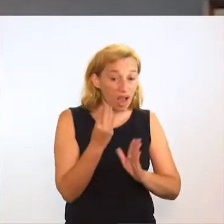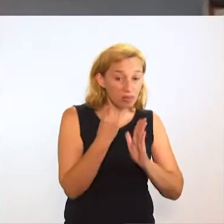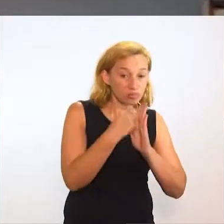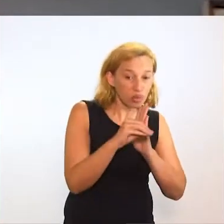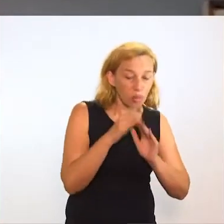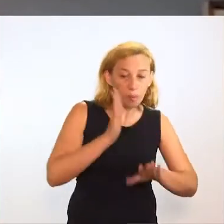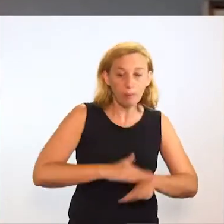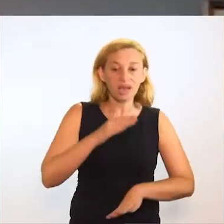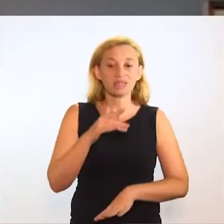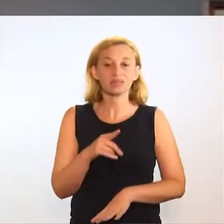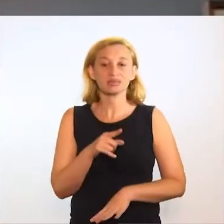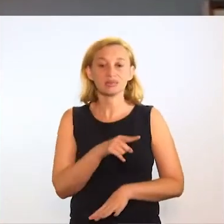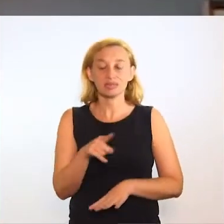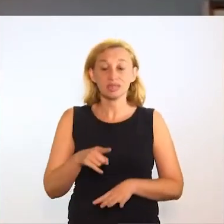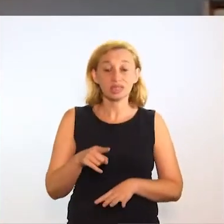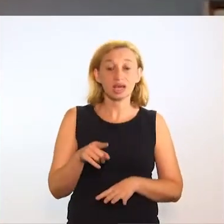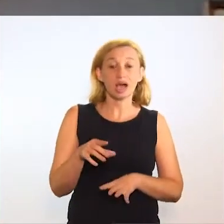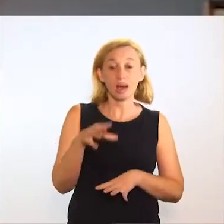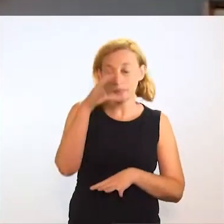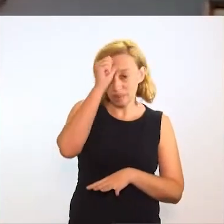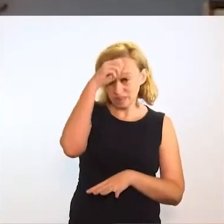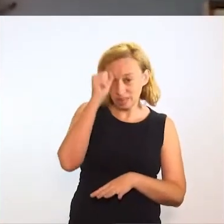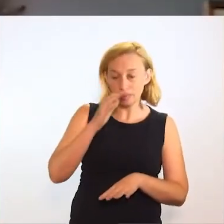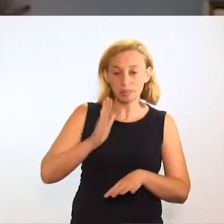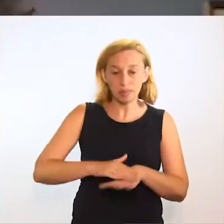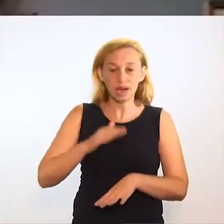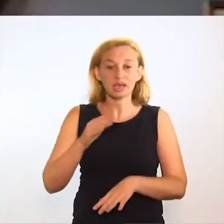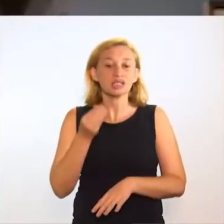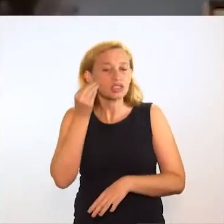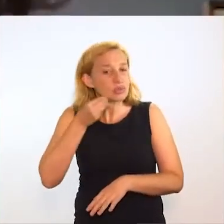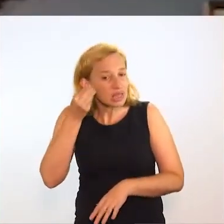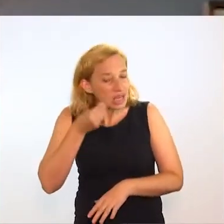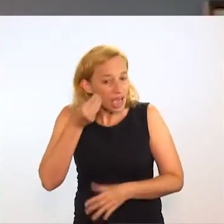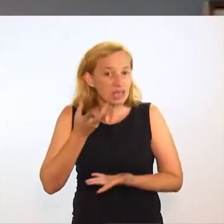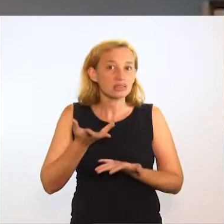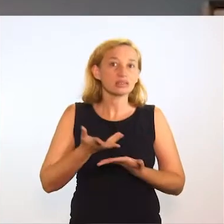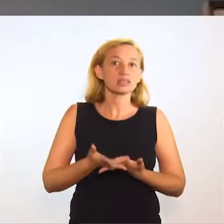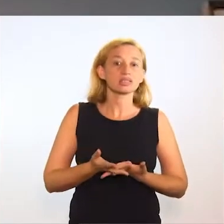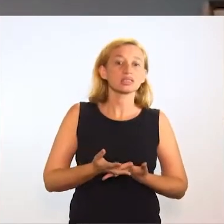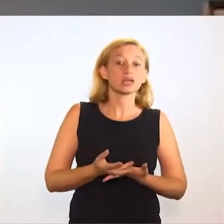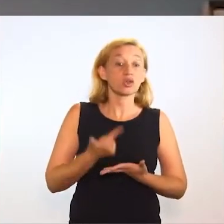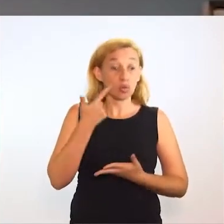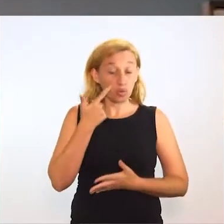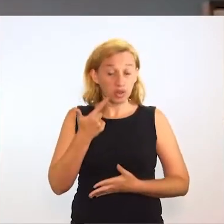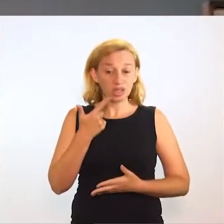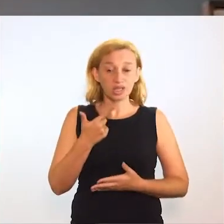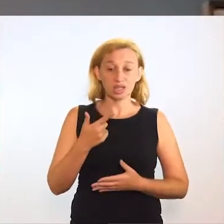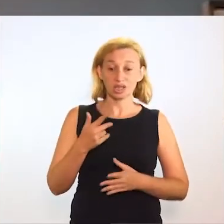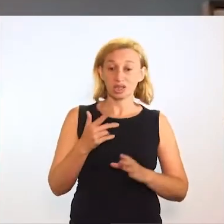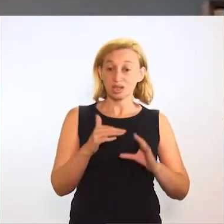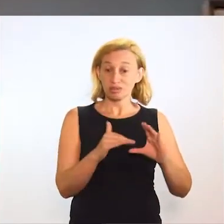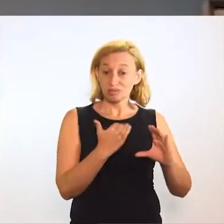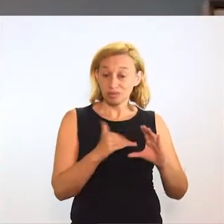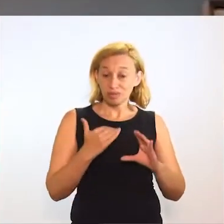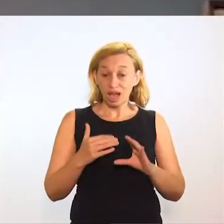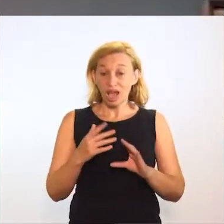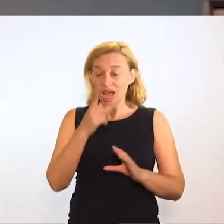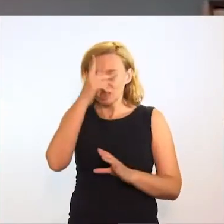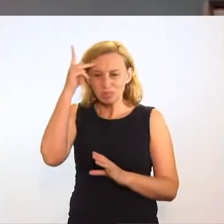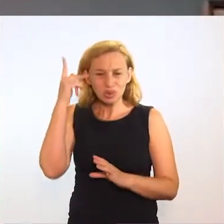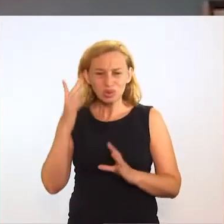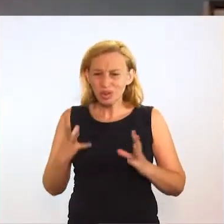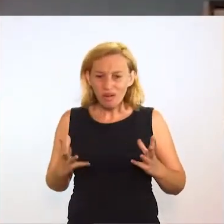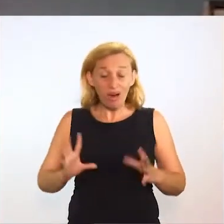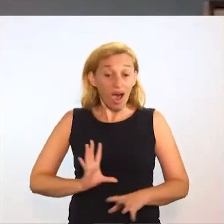lá, como mais uma ferramenta para a gente poder disseminar essas experiências. O que eu estou vendo aqui de comentários, está todo